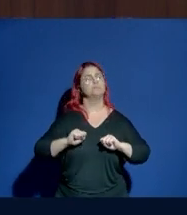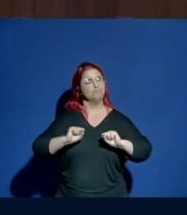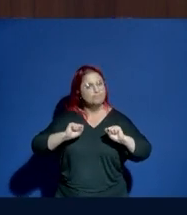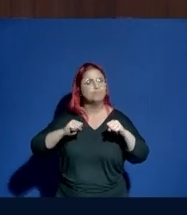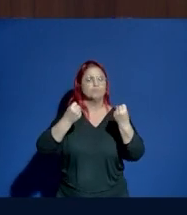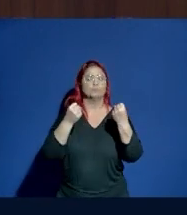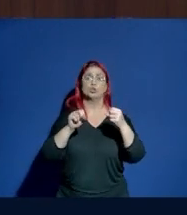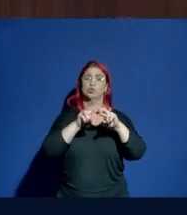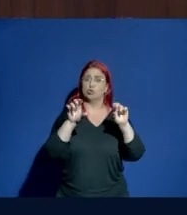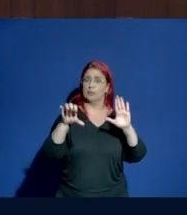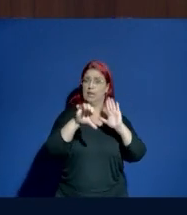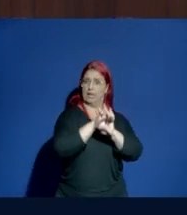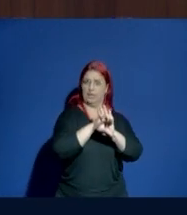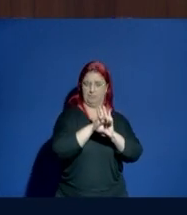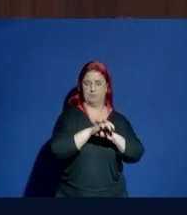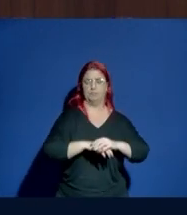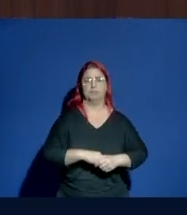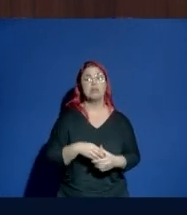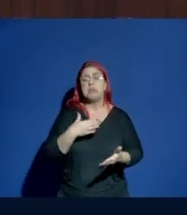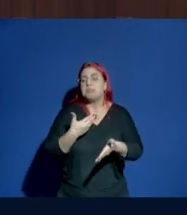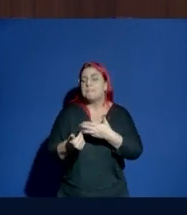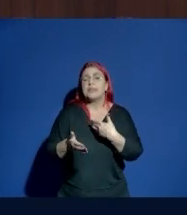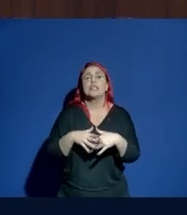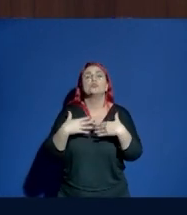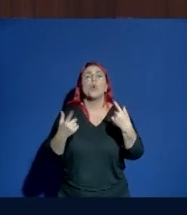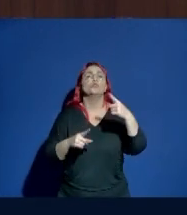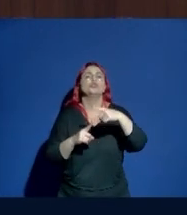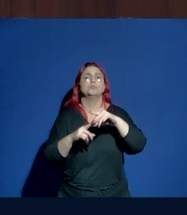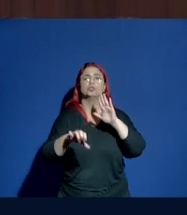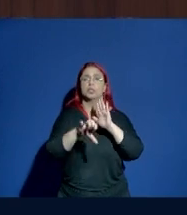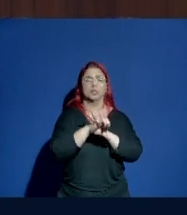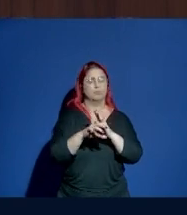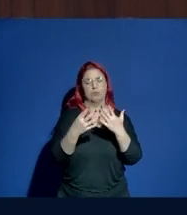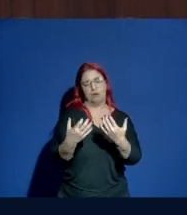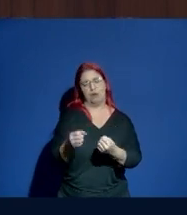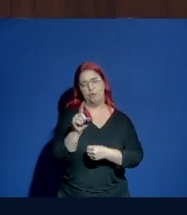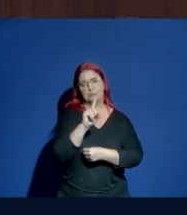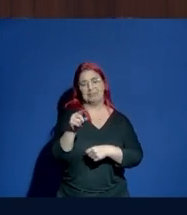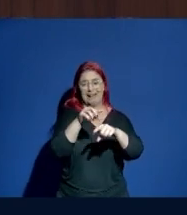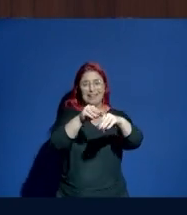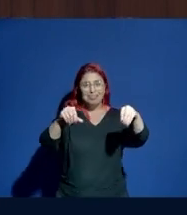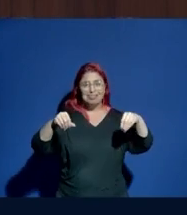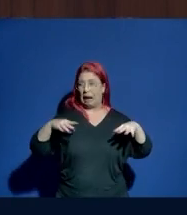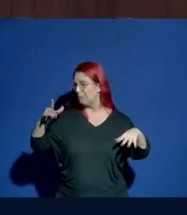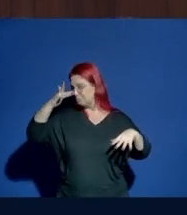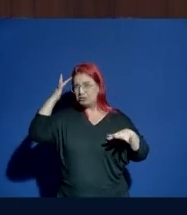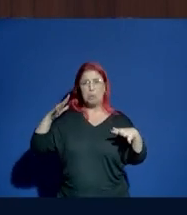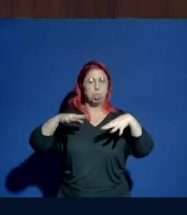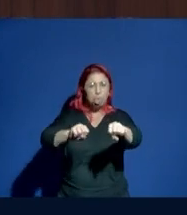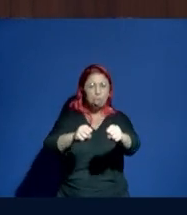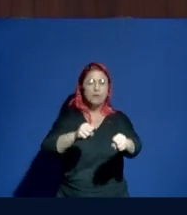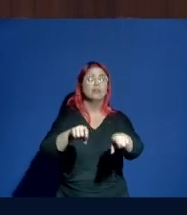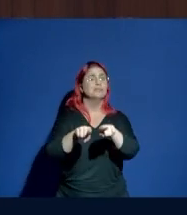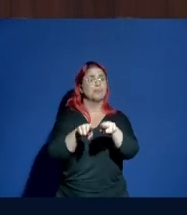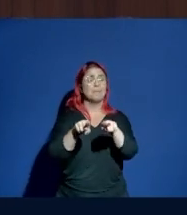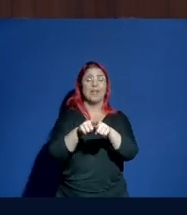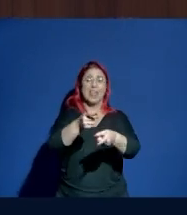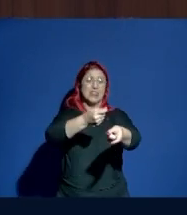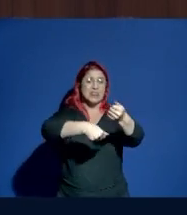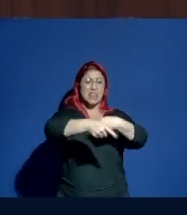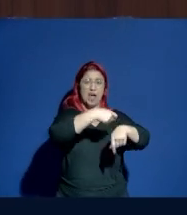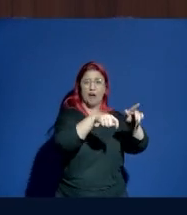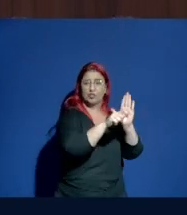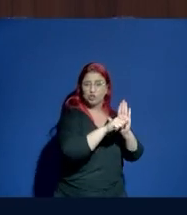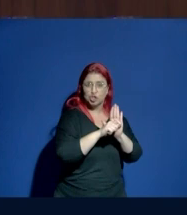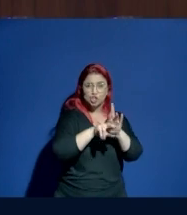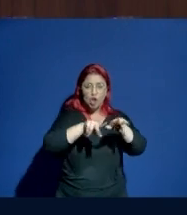relação a criminalidade seja ela qual for nós não vamos permitir invasão de terra como também nós não vamos permitir o tráfico de drogas nós